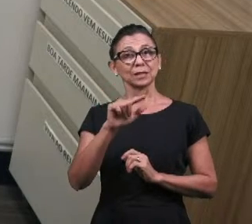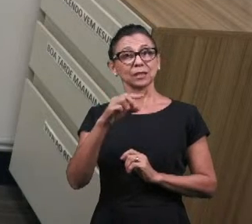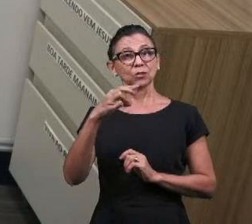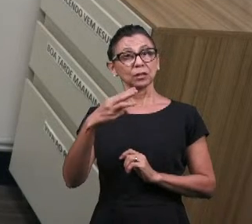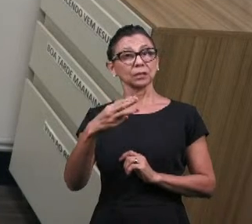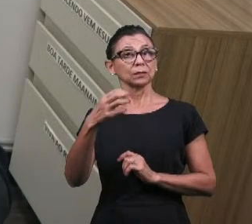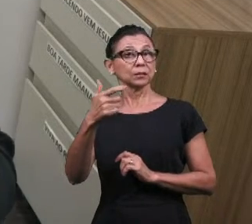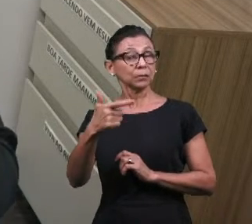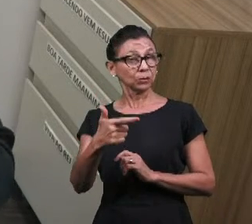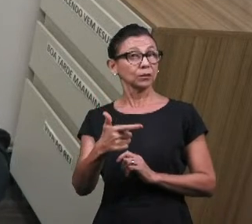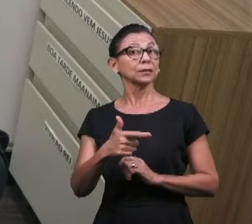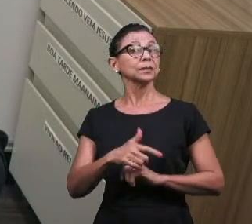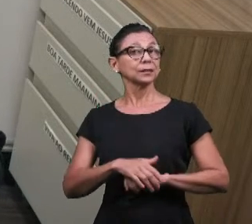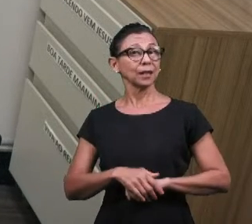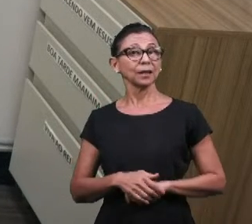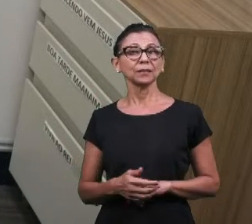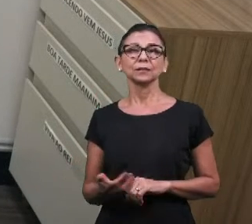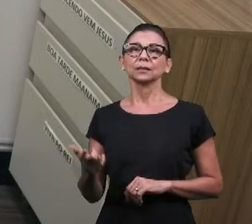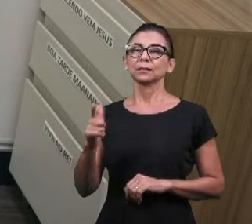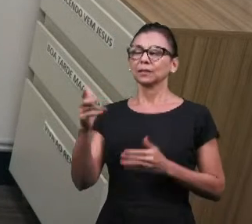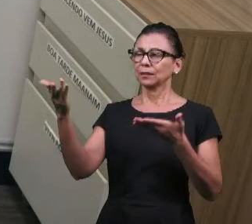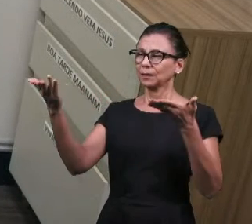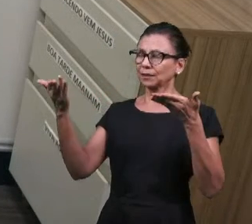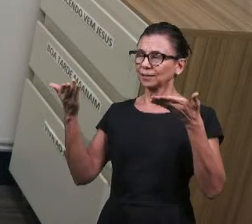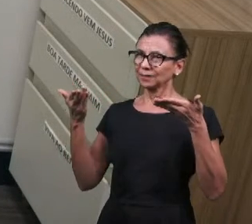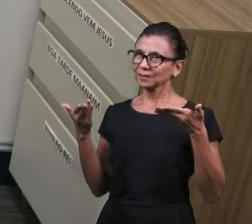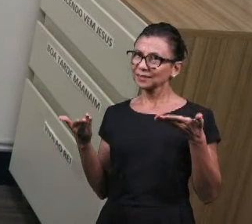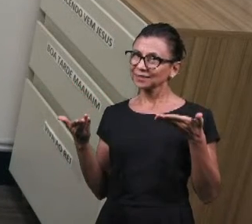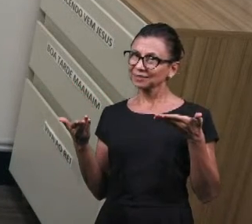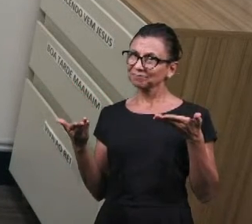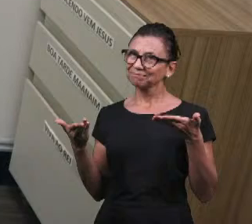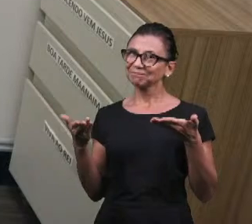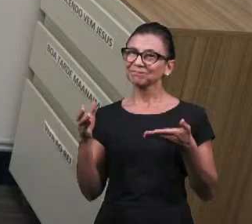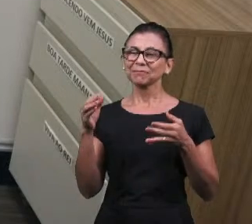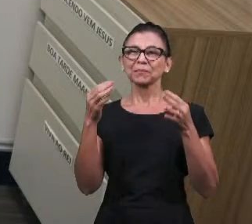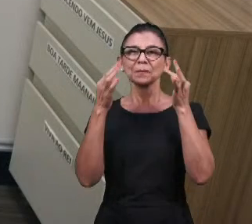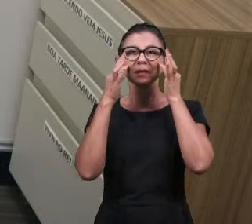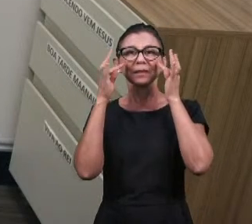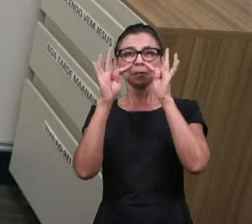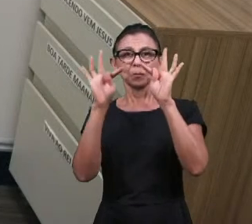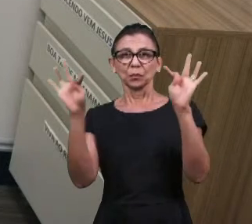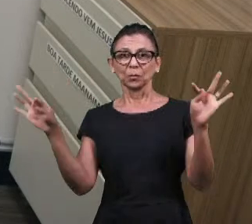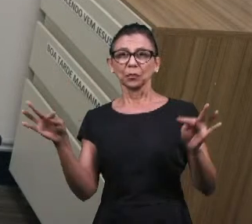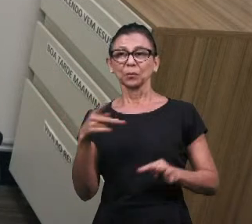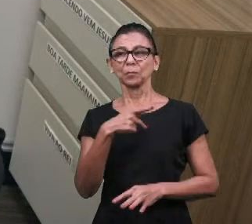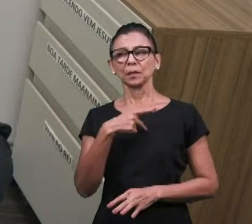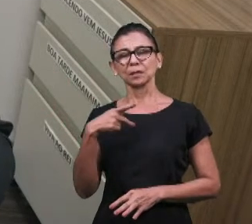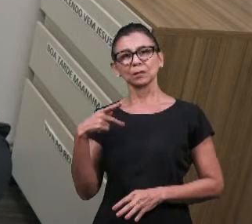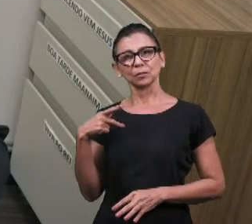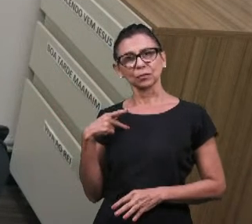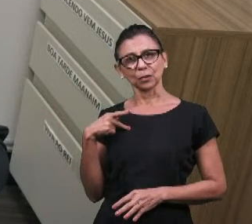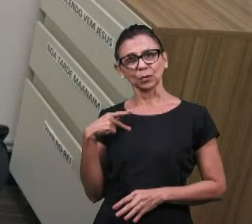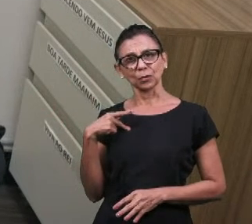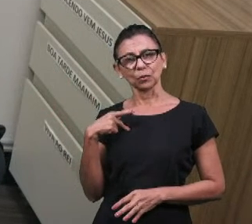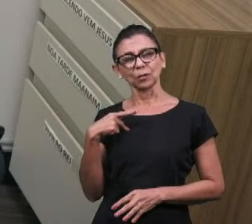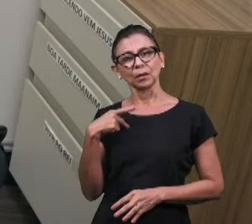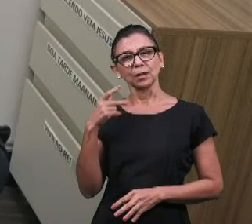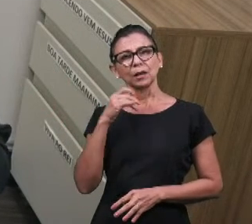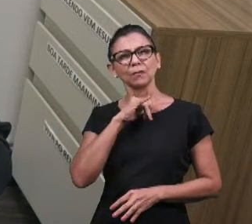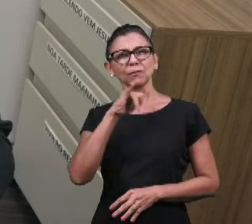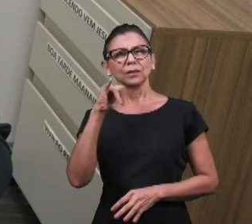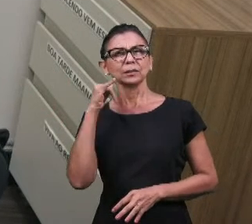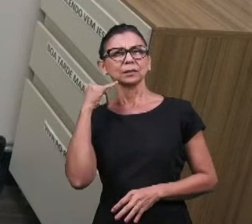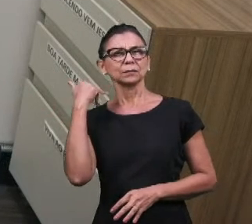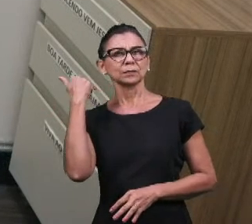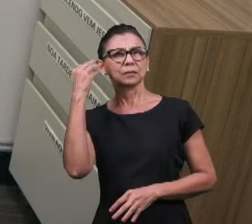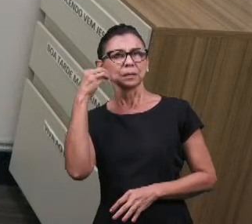recebendo mais um pastor que estará dando o seu testemunho, contando as experiências, falando da sua conversão.